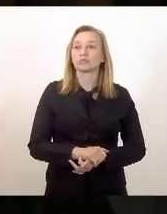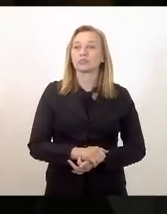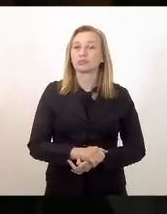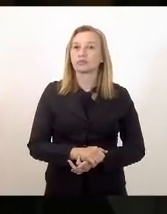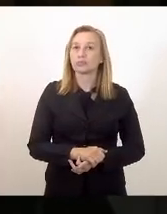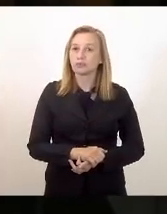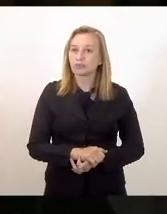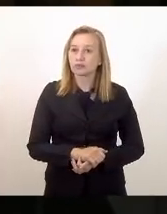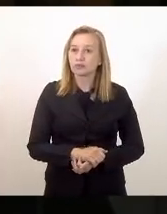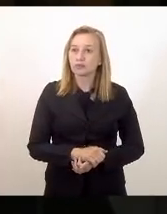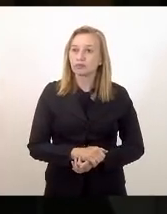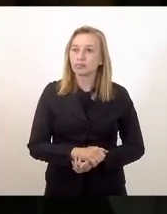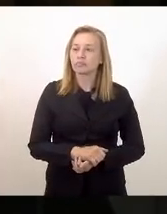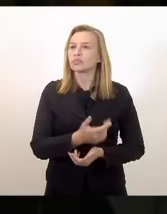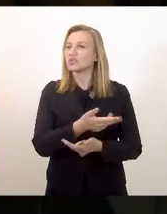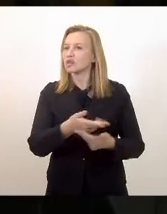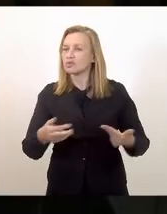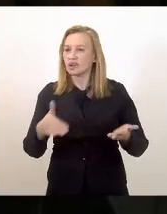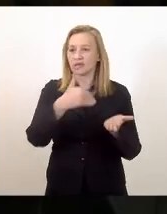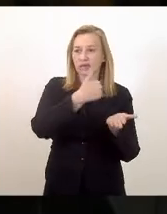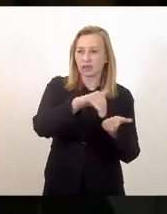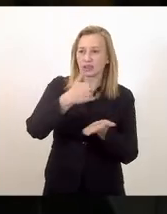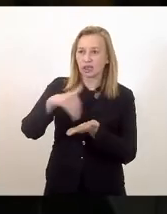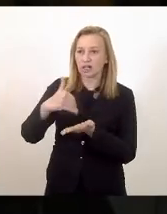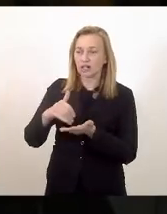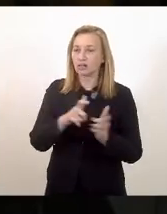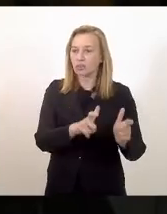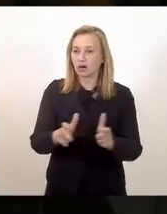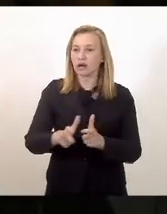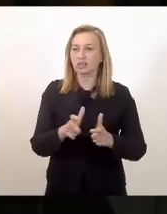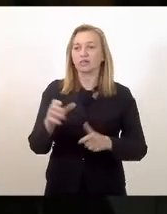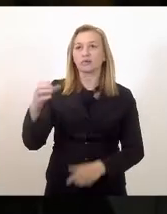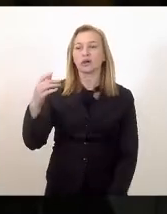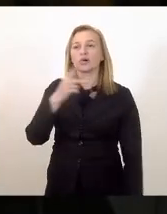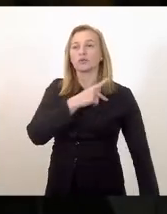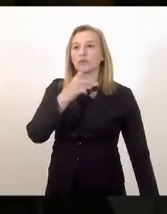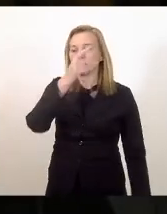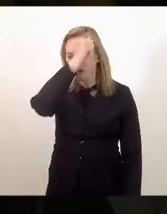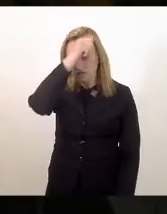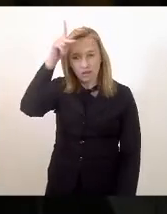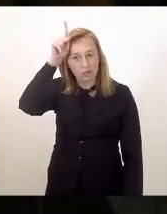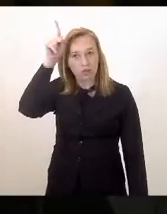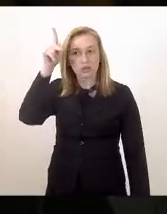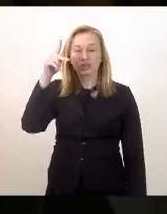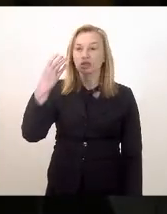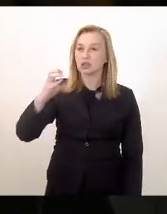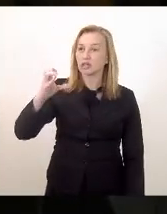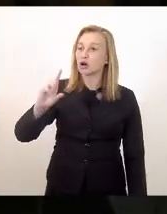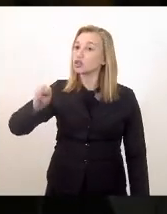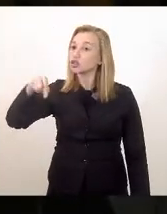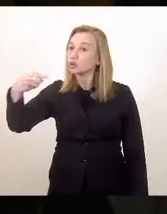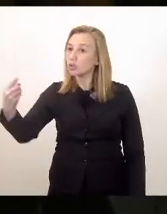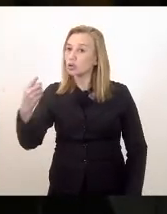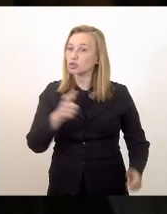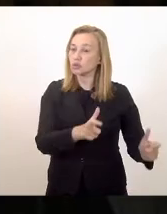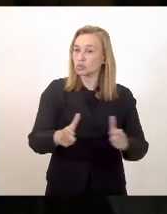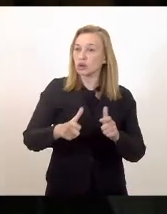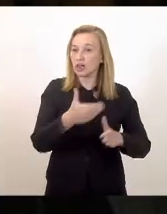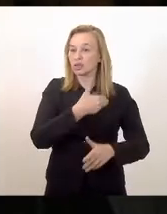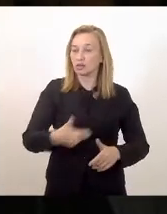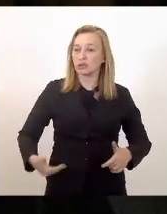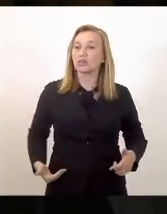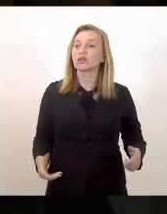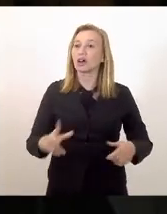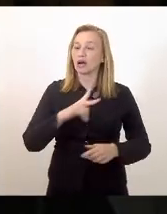agentes, de várias secretarias, vários órgãos da Prefeitura de Niterói, com apoio também de outros órgãos governamentais, da